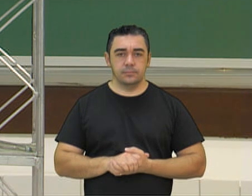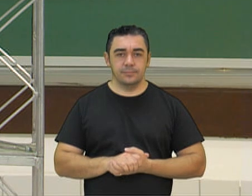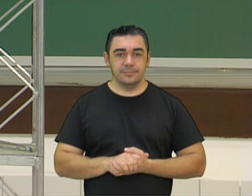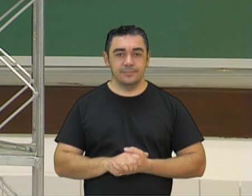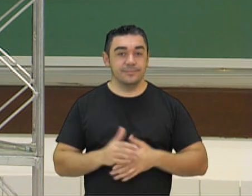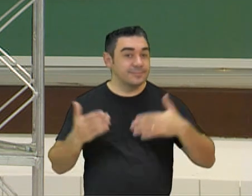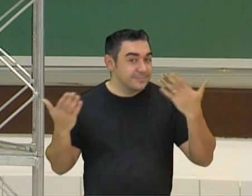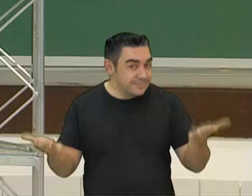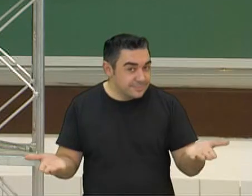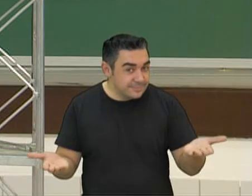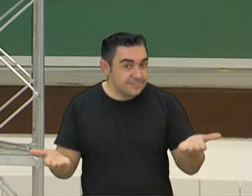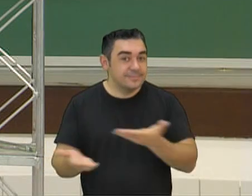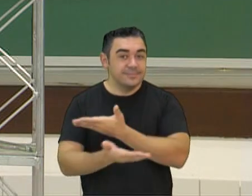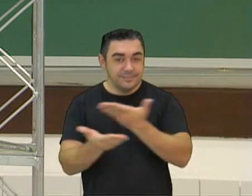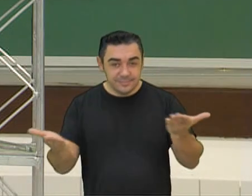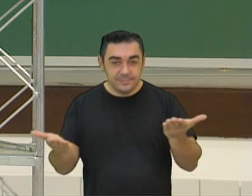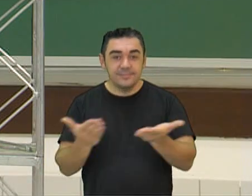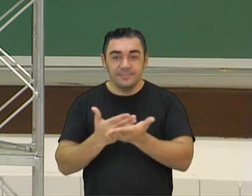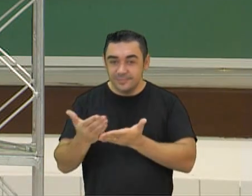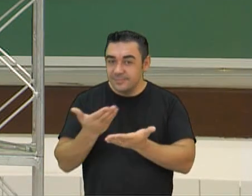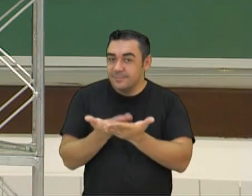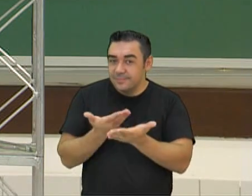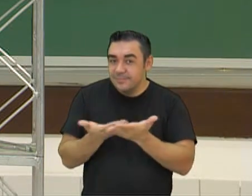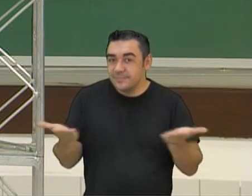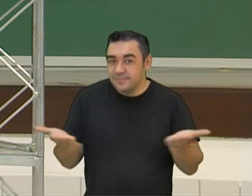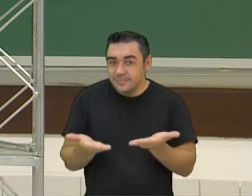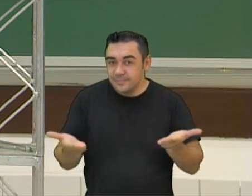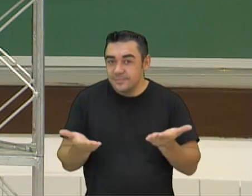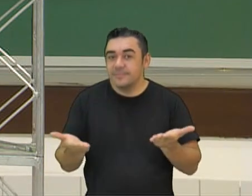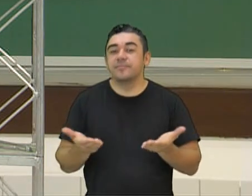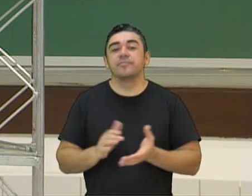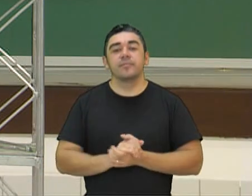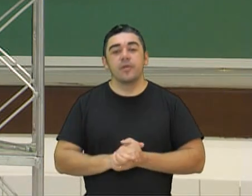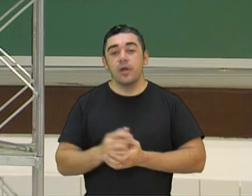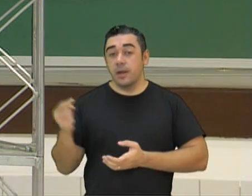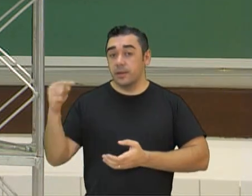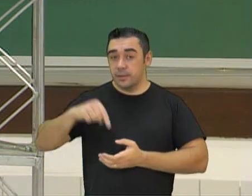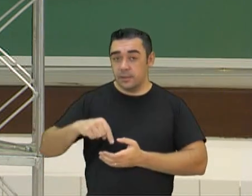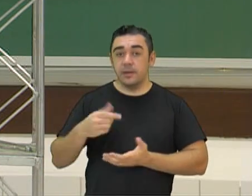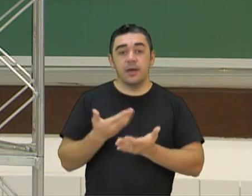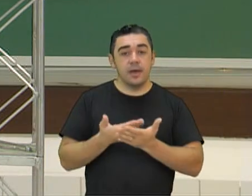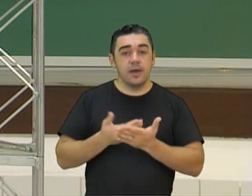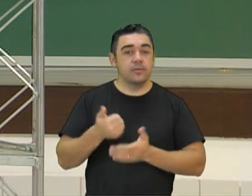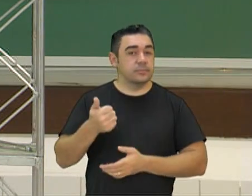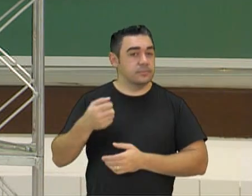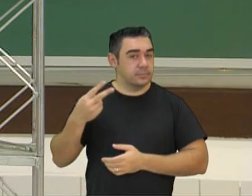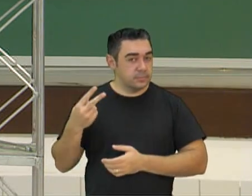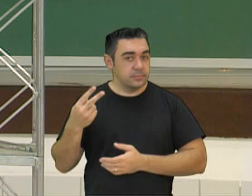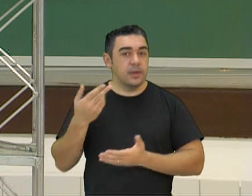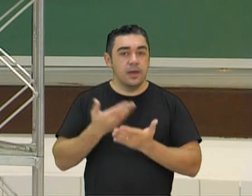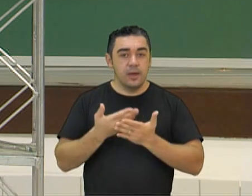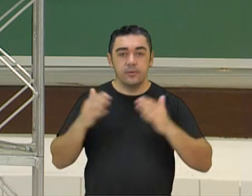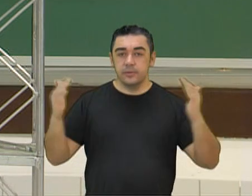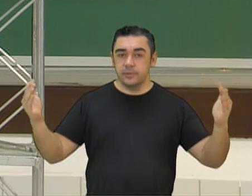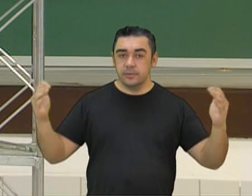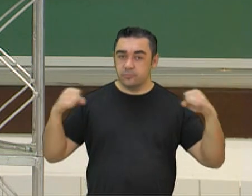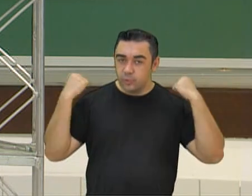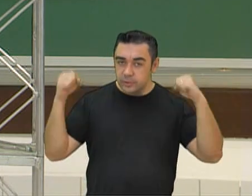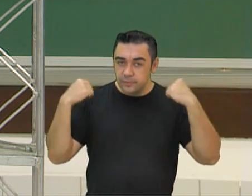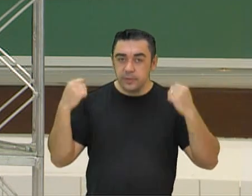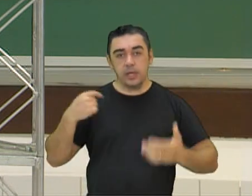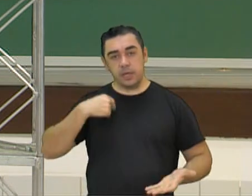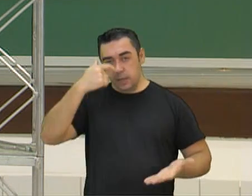E aí, pessoal, vamos começar a nossa aula. Estamos aqui para a nossa 12ª aula de Educação Física.